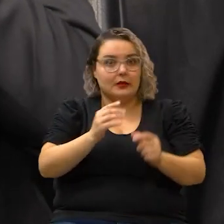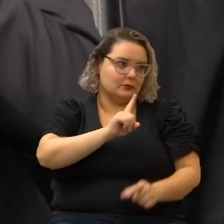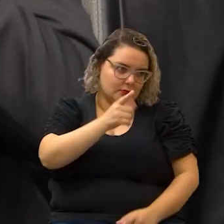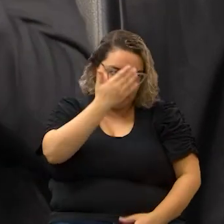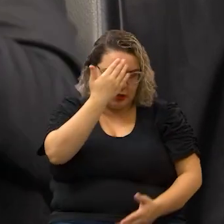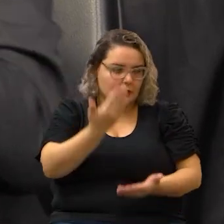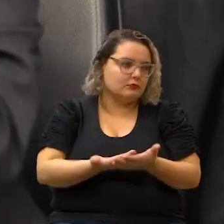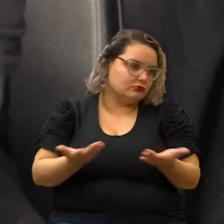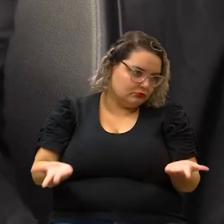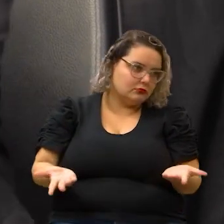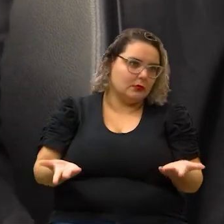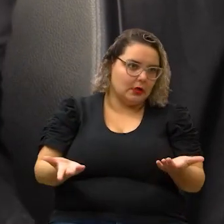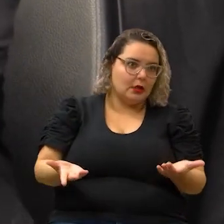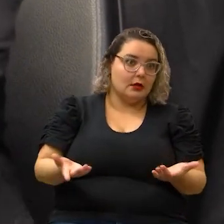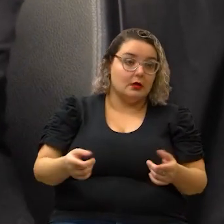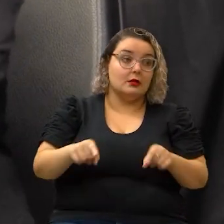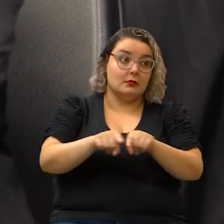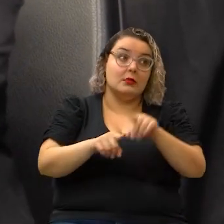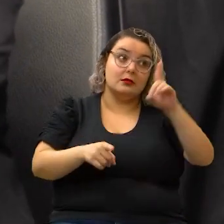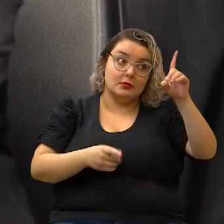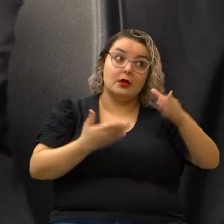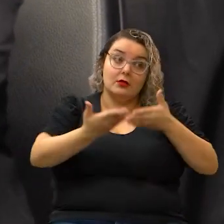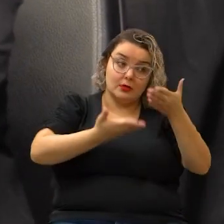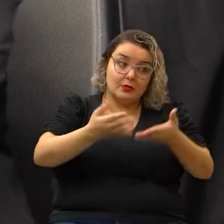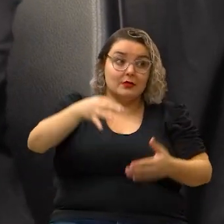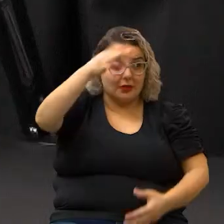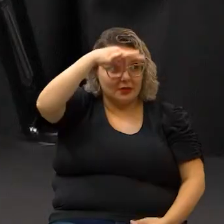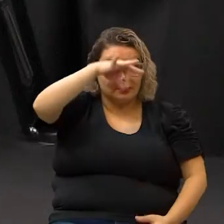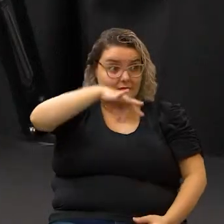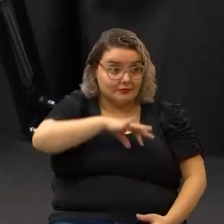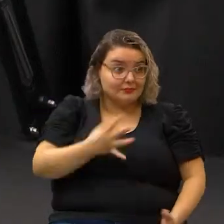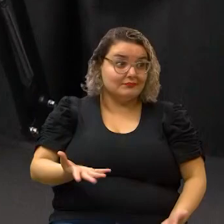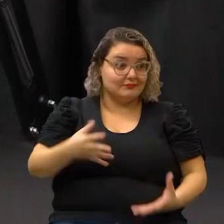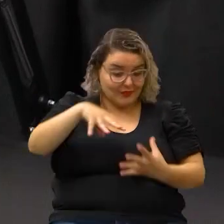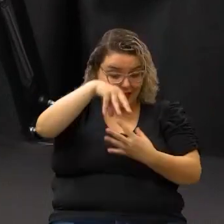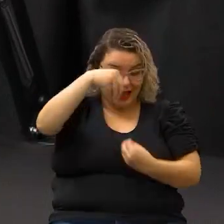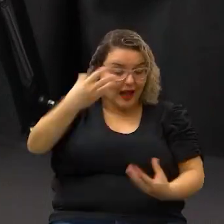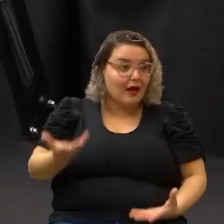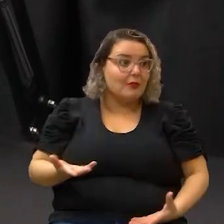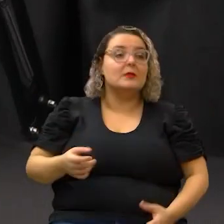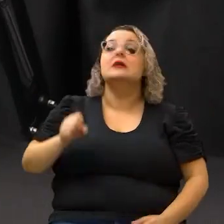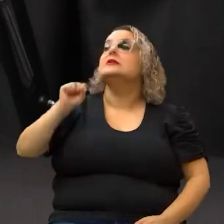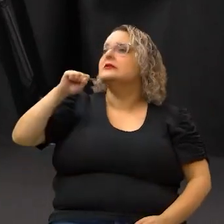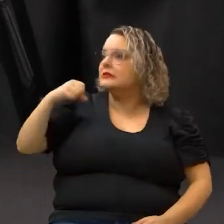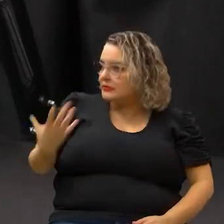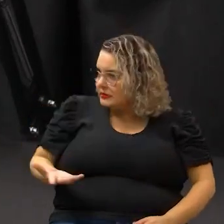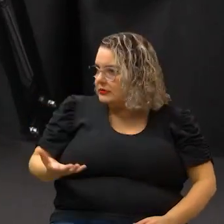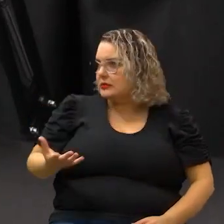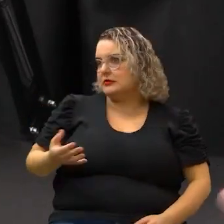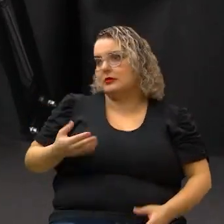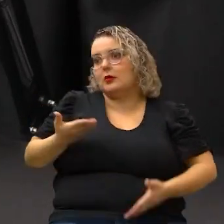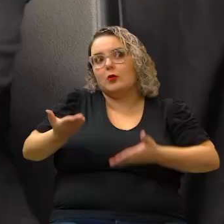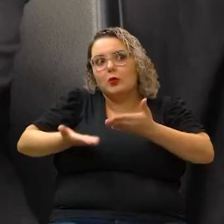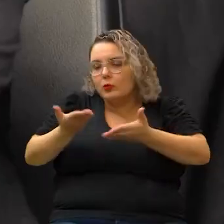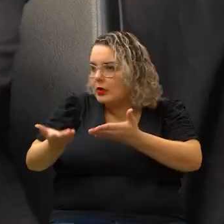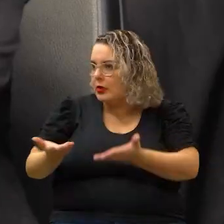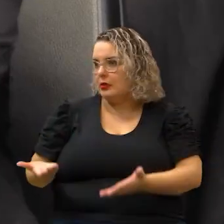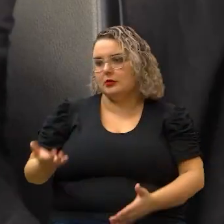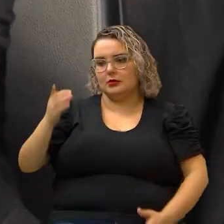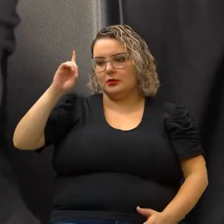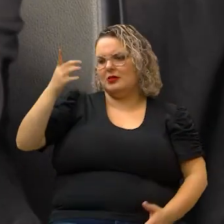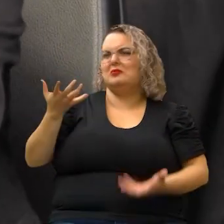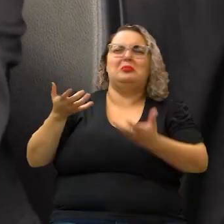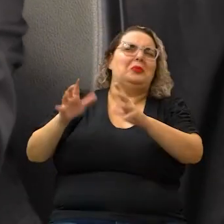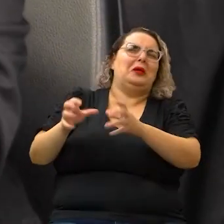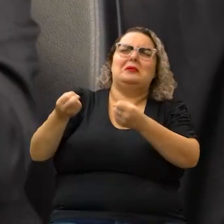não acredita, para quem acredita de forma divina, também sendo cuidado espiritualmente, né? São cuidados de Deus, né? Eu não tenho outra explicação, eu também